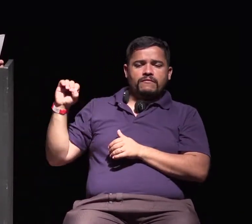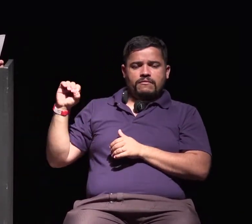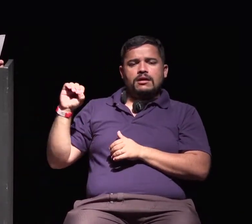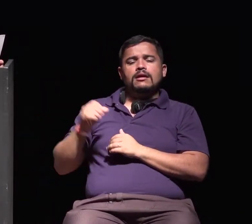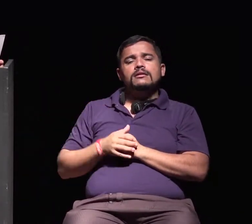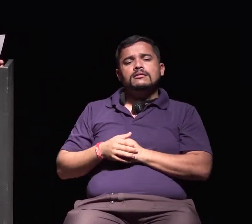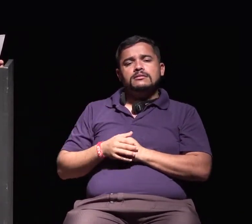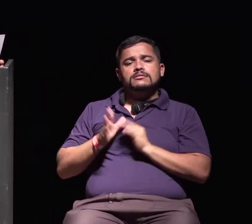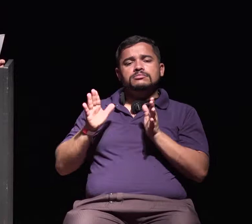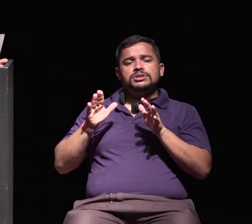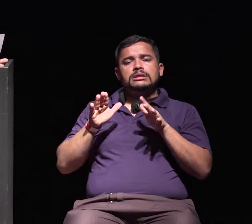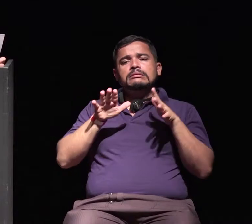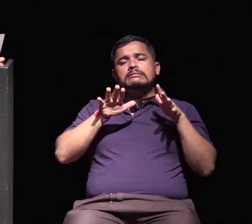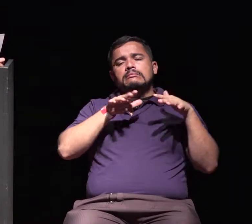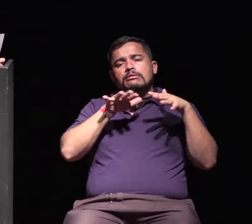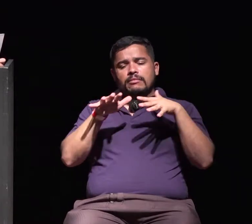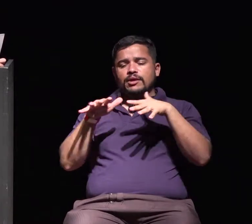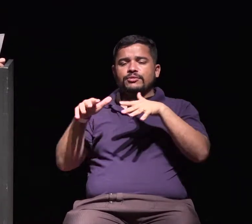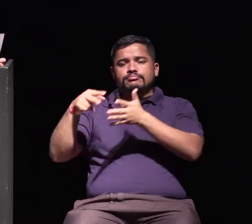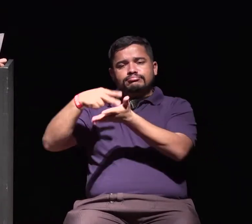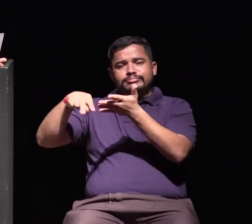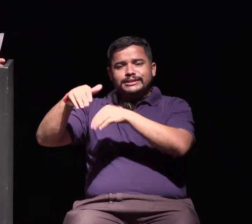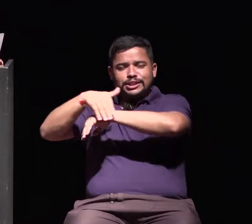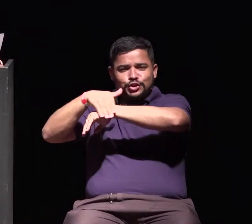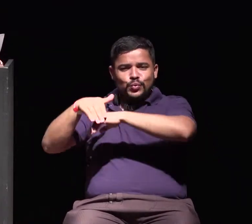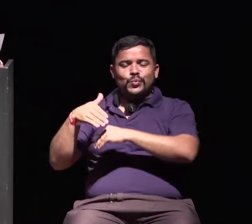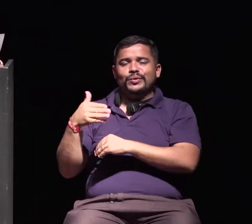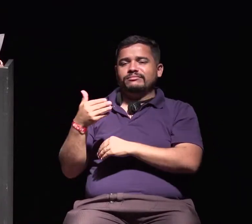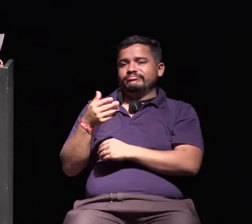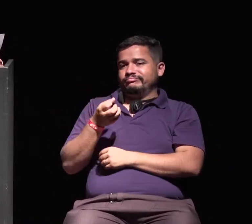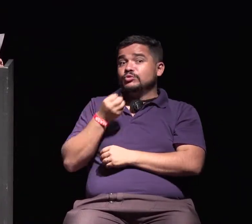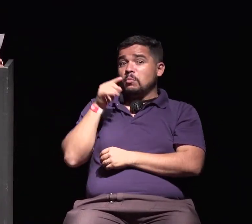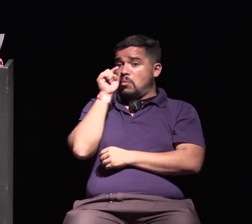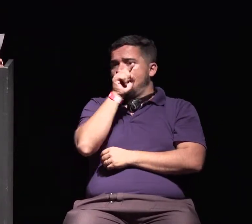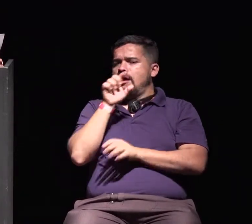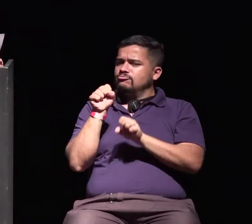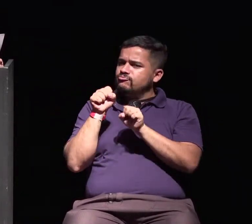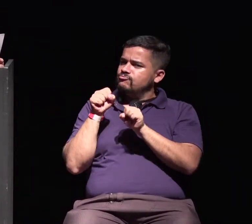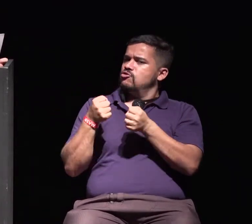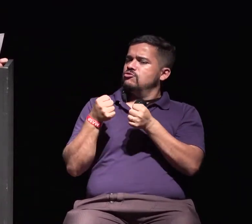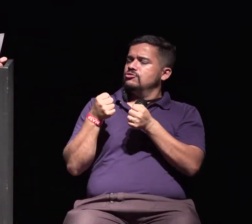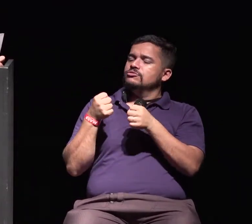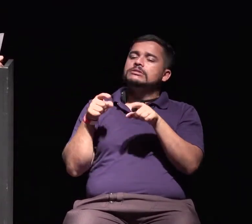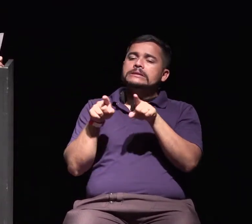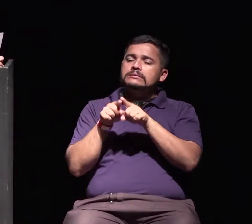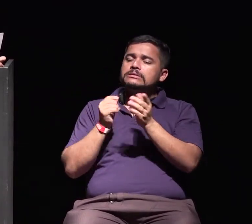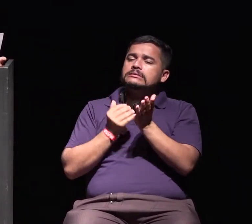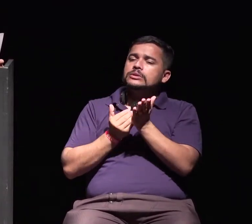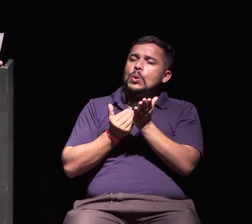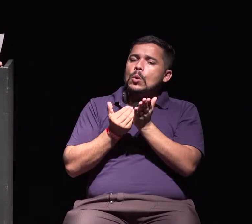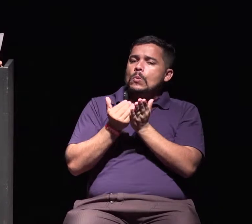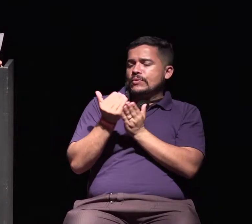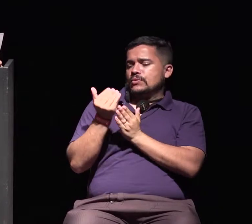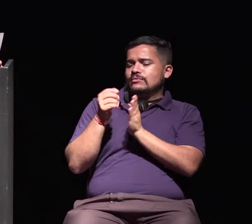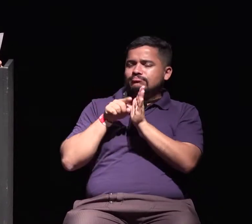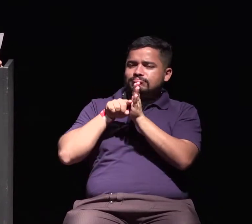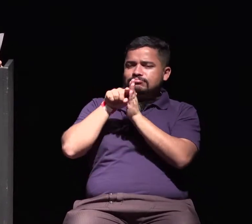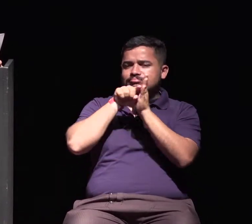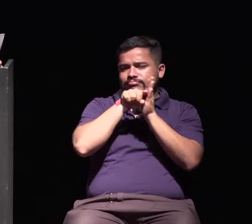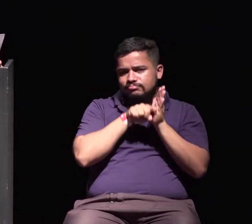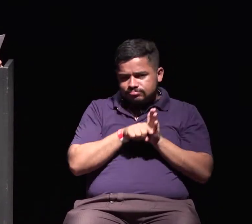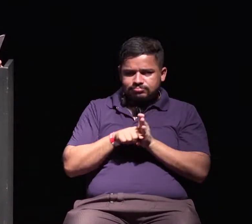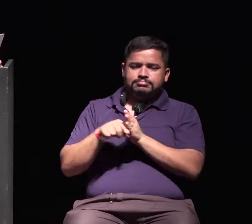Ele passou pelo movimento de dança de rua, que é extremamente ativo nessa cidade, e aí também iniciou suas próprias pesquisas na